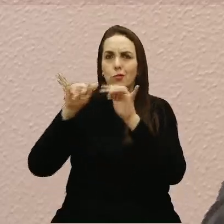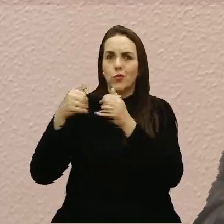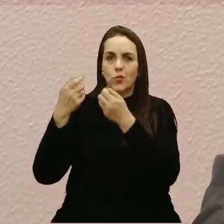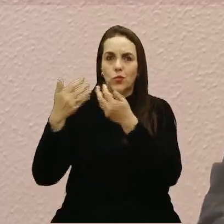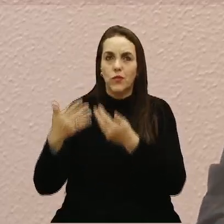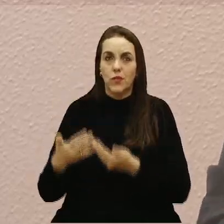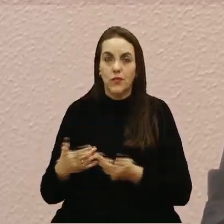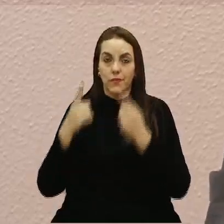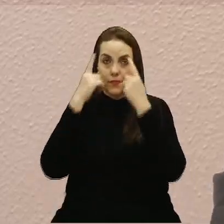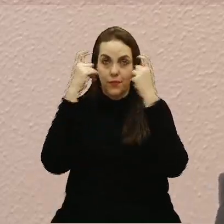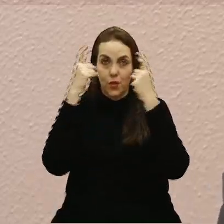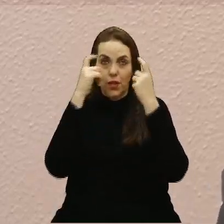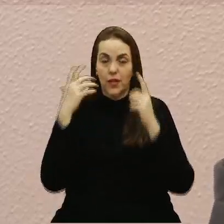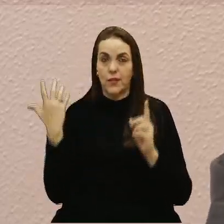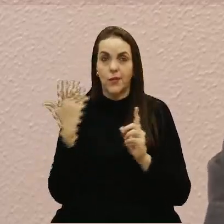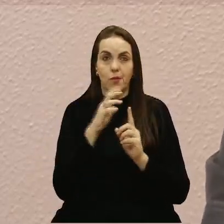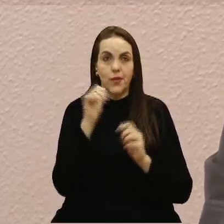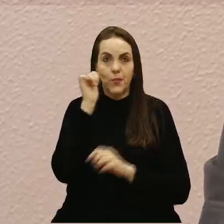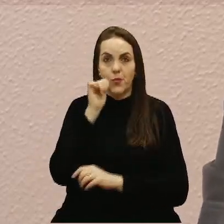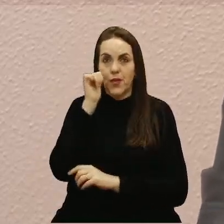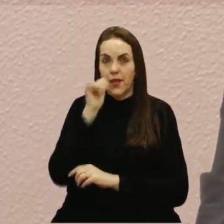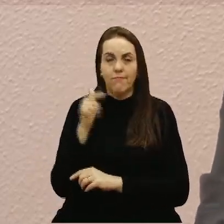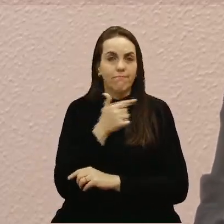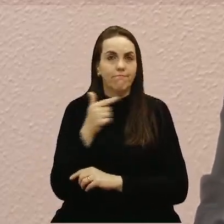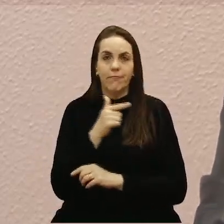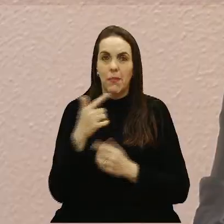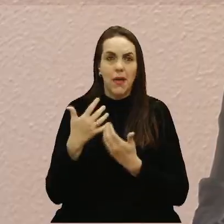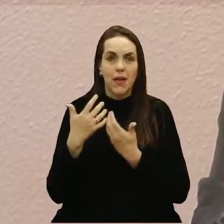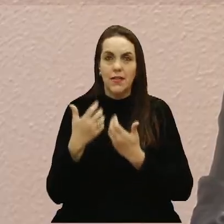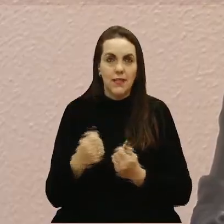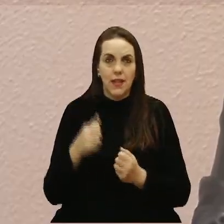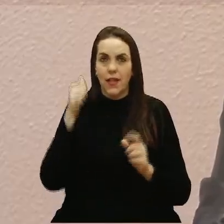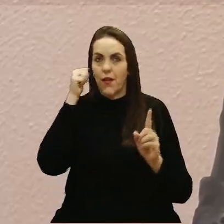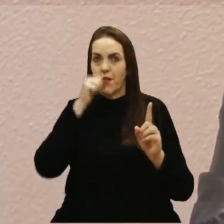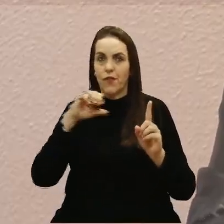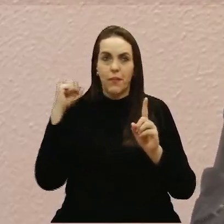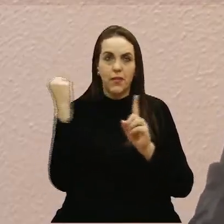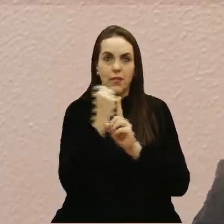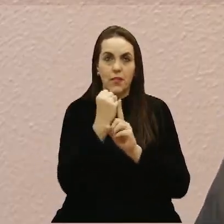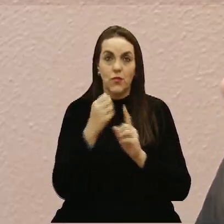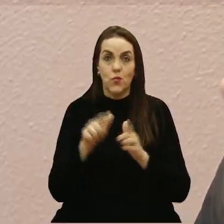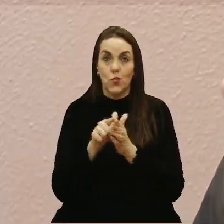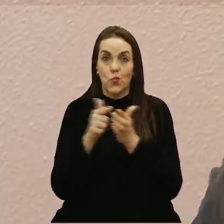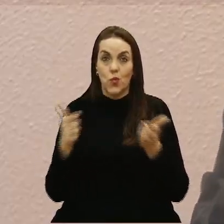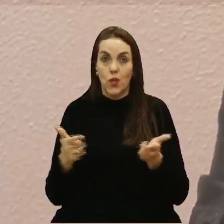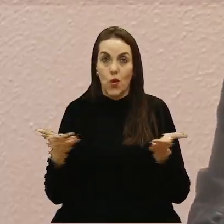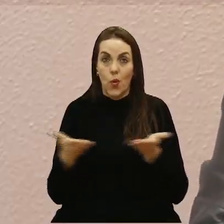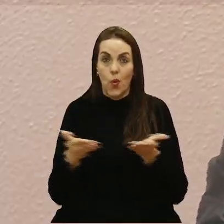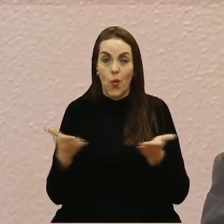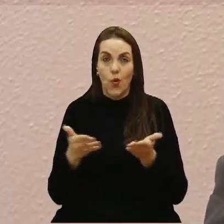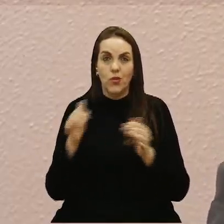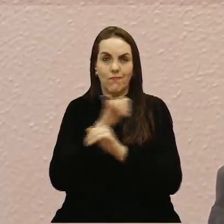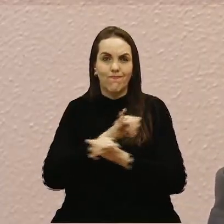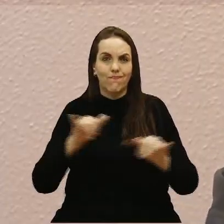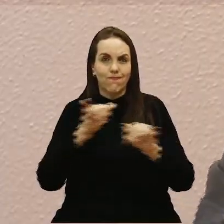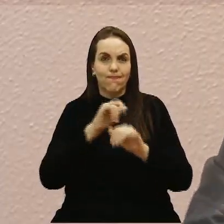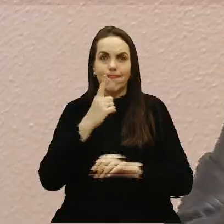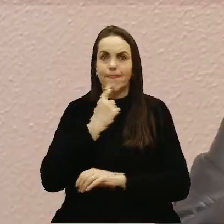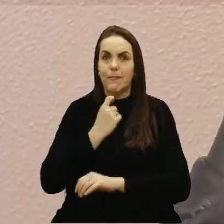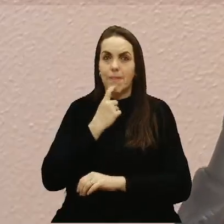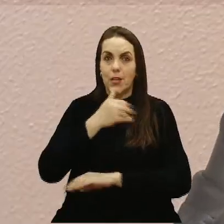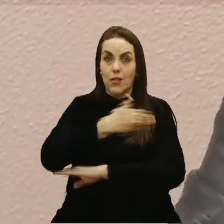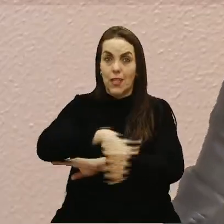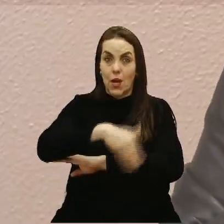as mulheres, não há mais justificativa para o feminicídio. Inclusive, nós temos aqui no jornal de hoje alerta vermelho nas ruas. Também estou usando aqui